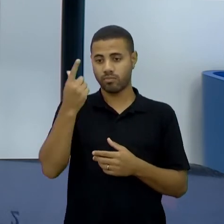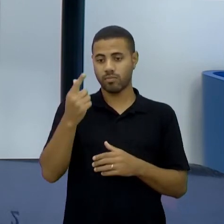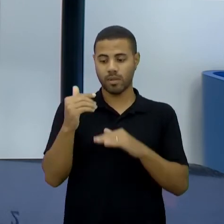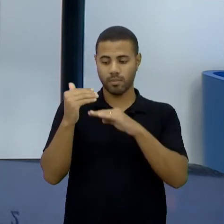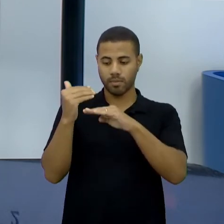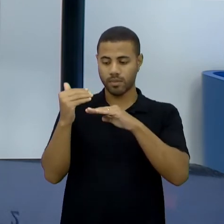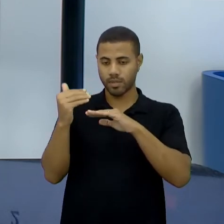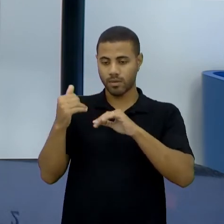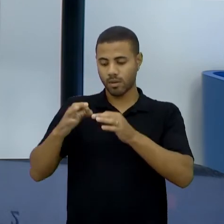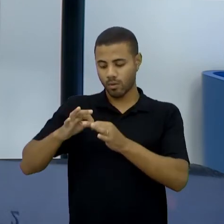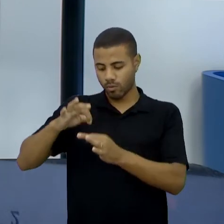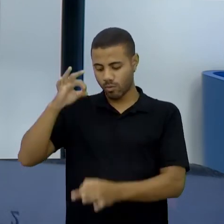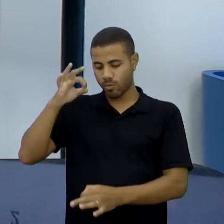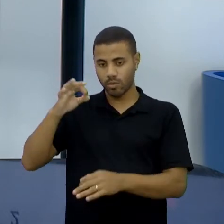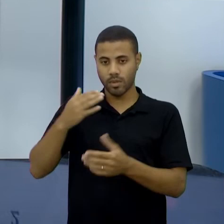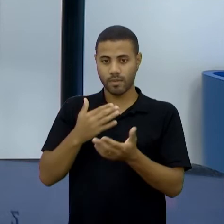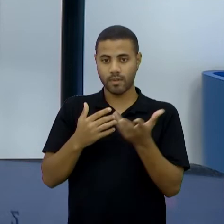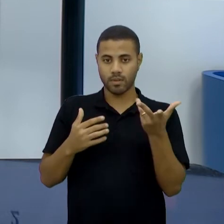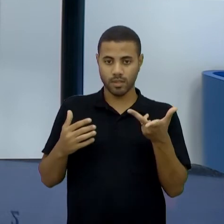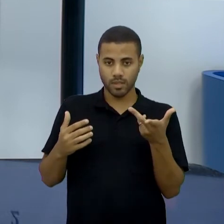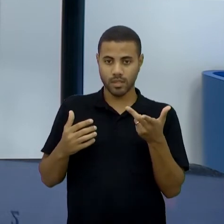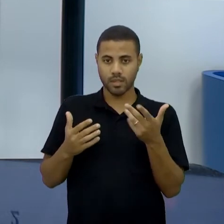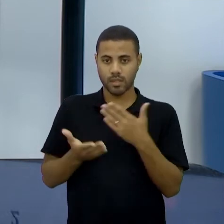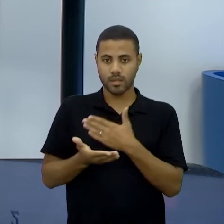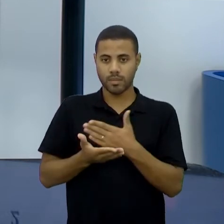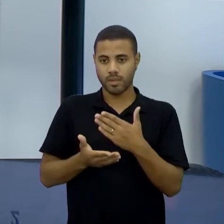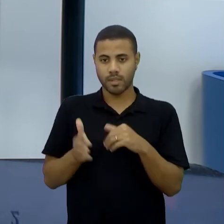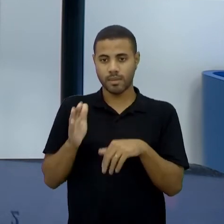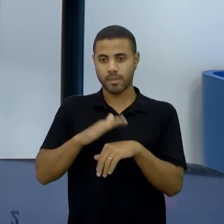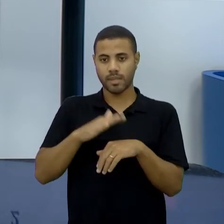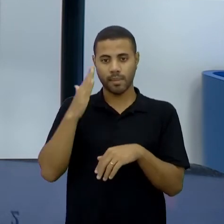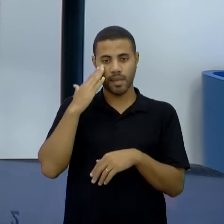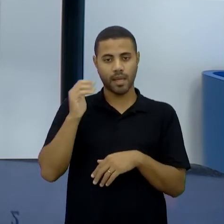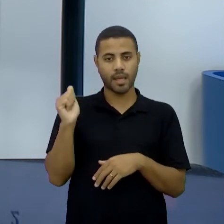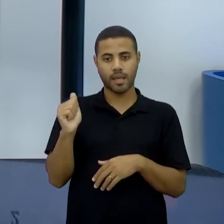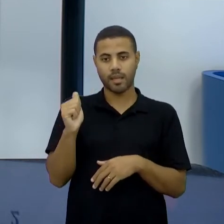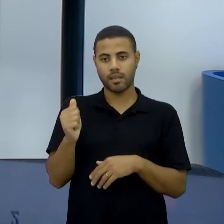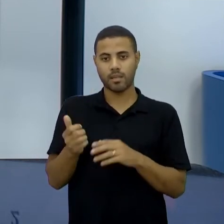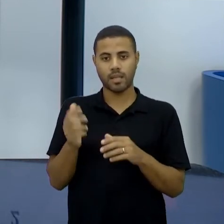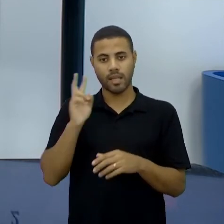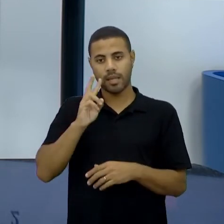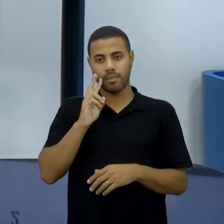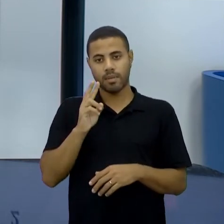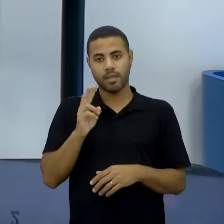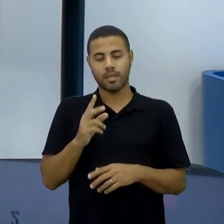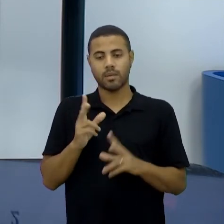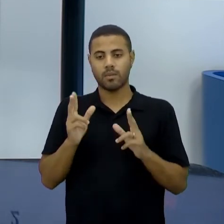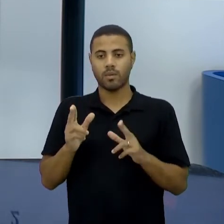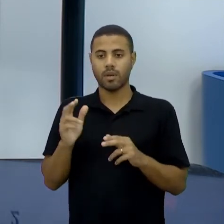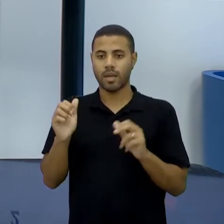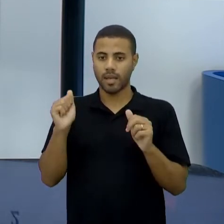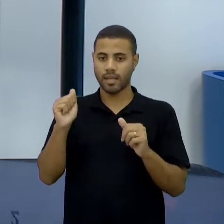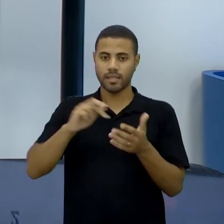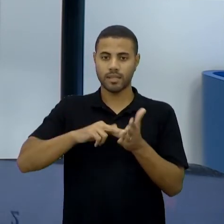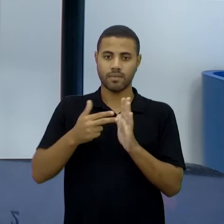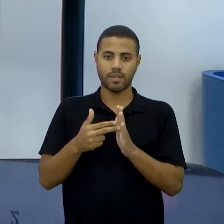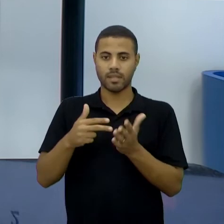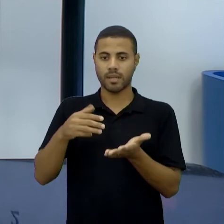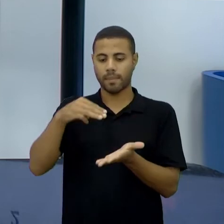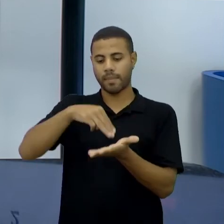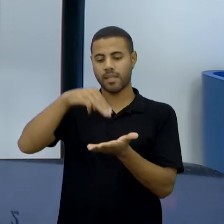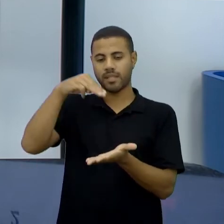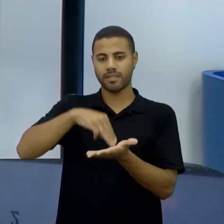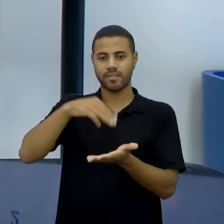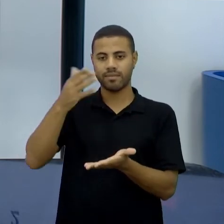que saber a velocidade inicial e eu sei quem é o A. Lembra que quando a gente fala verticalmente, esse A é a gravidade, tá